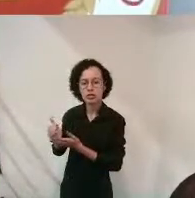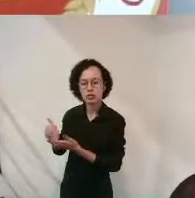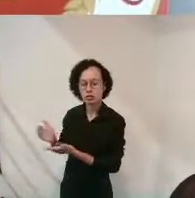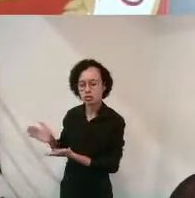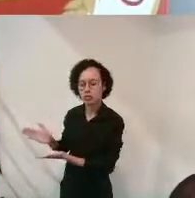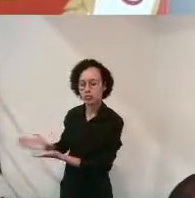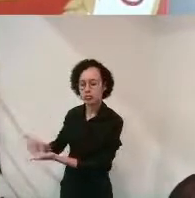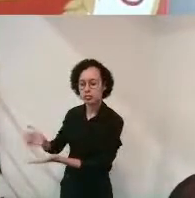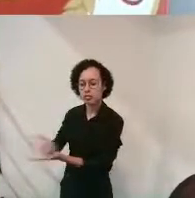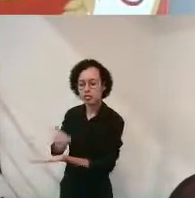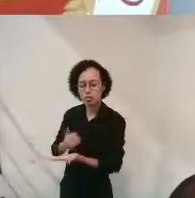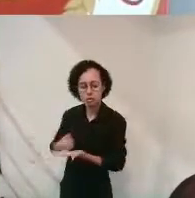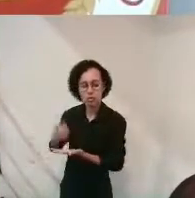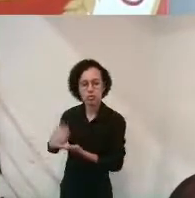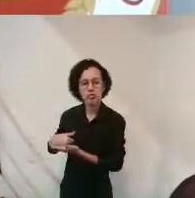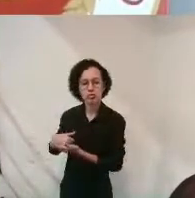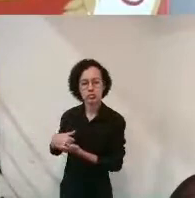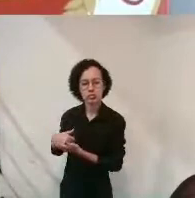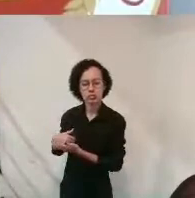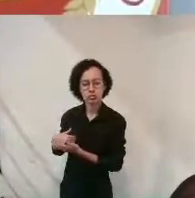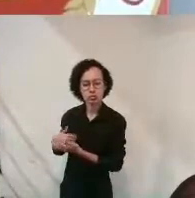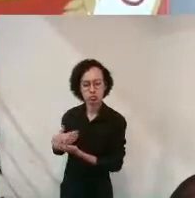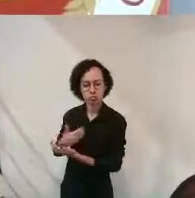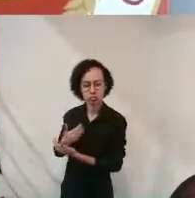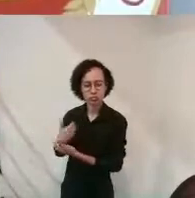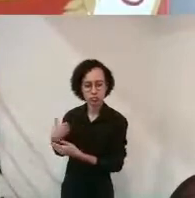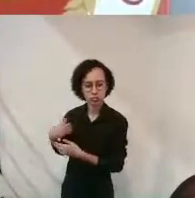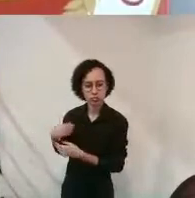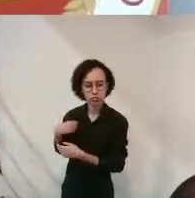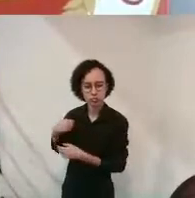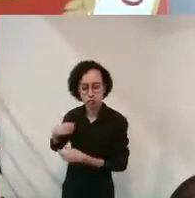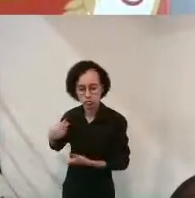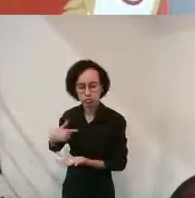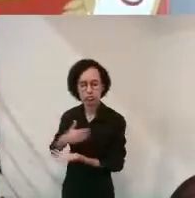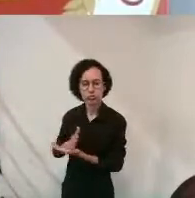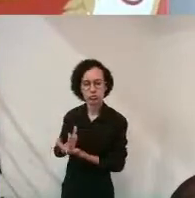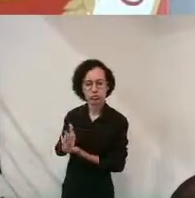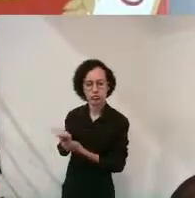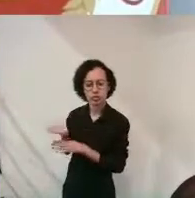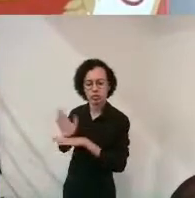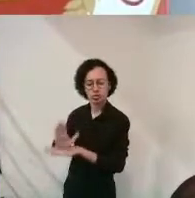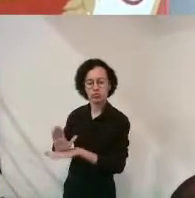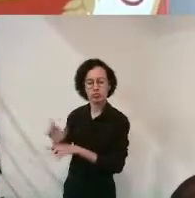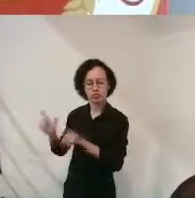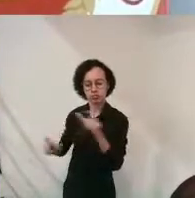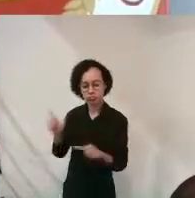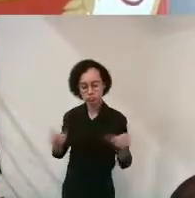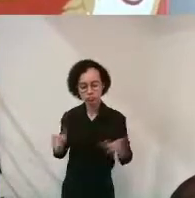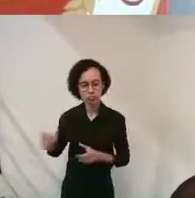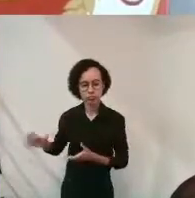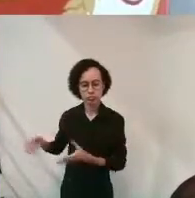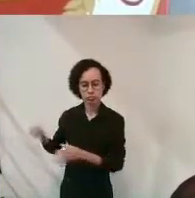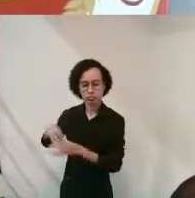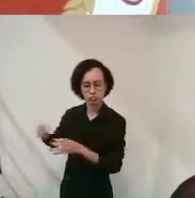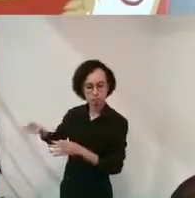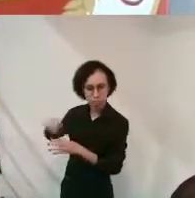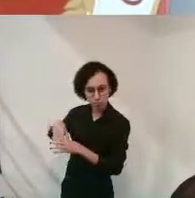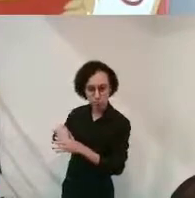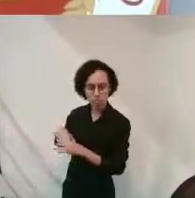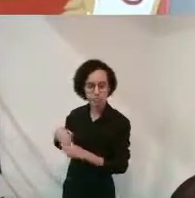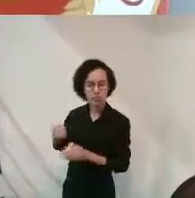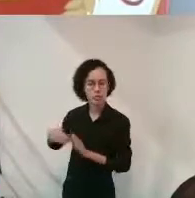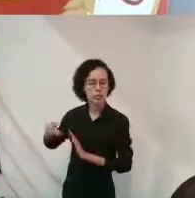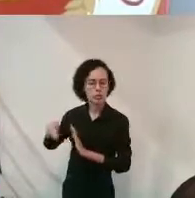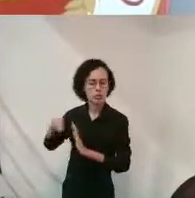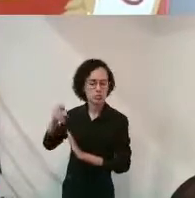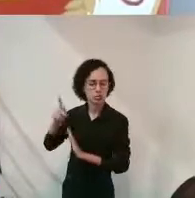solidária, das repartições públicas federais em prol dos catadores. Isso é um decreto presidencial de 2006. Mas, no Distrito